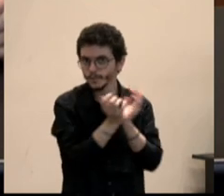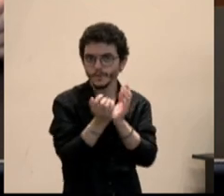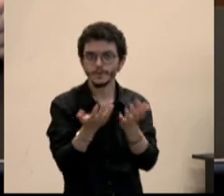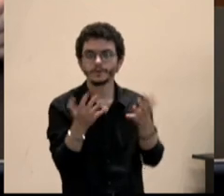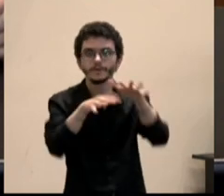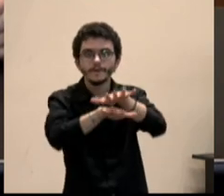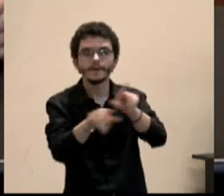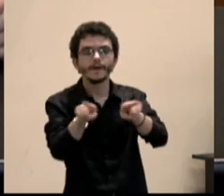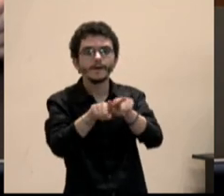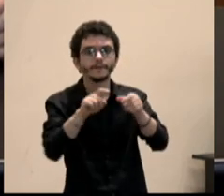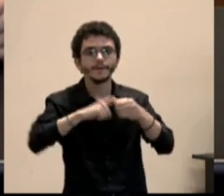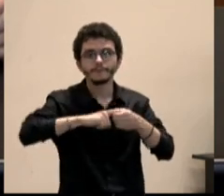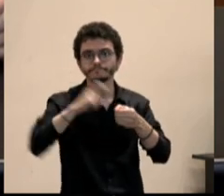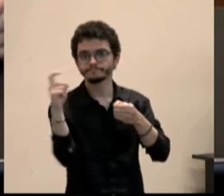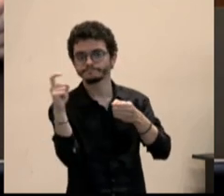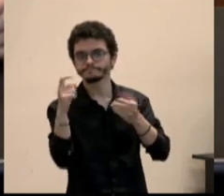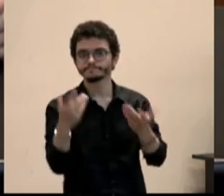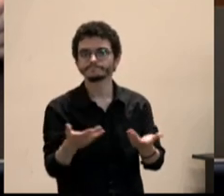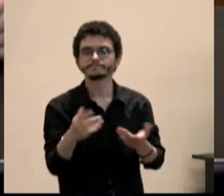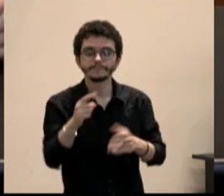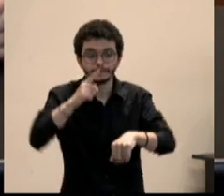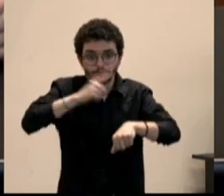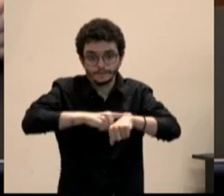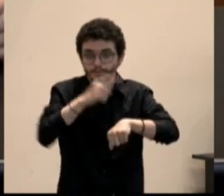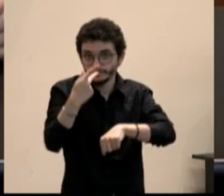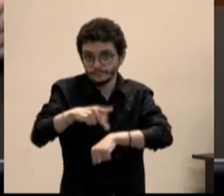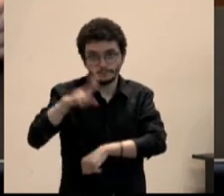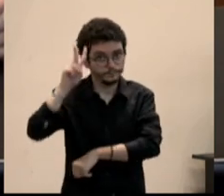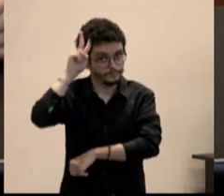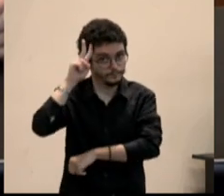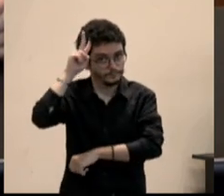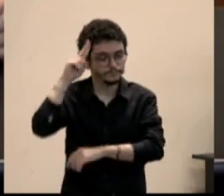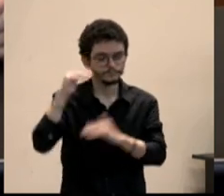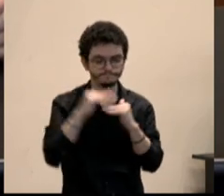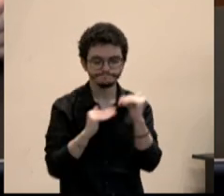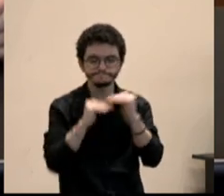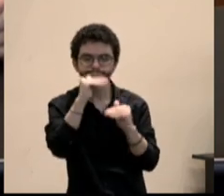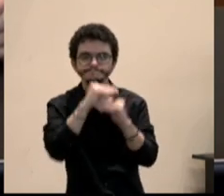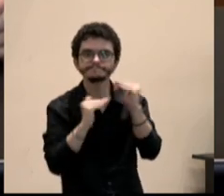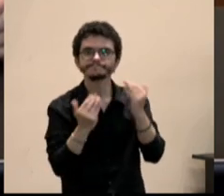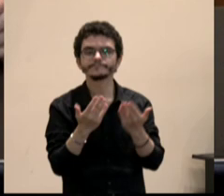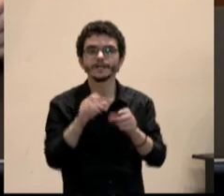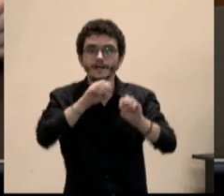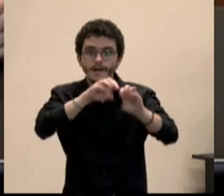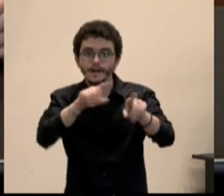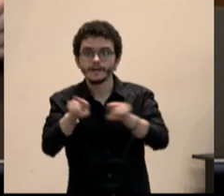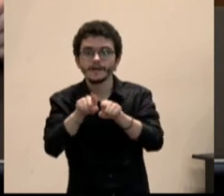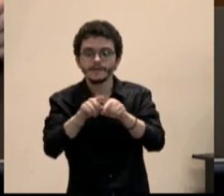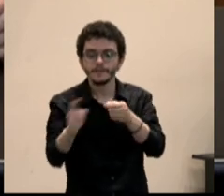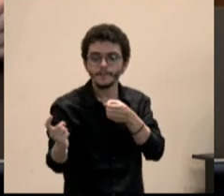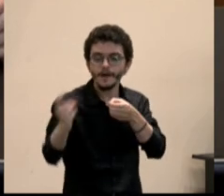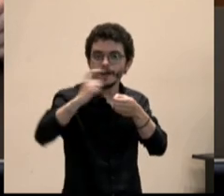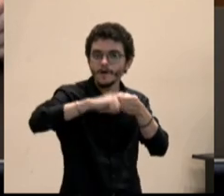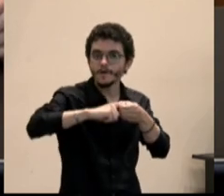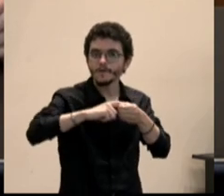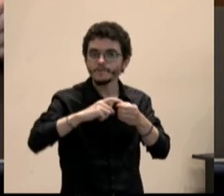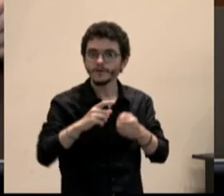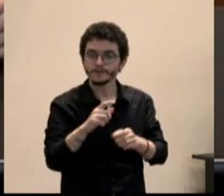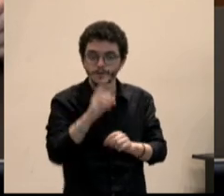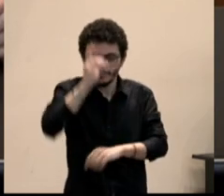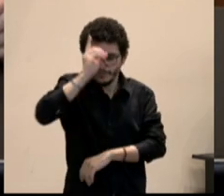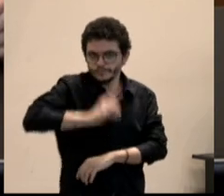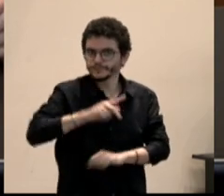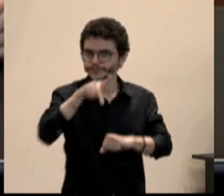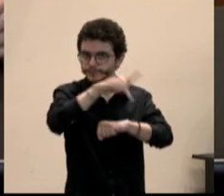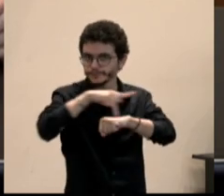e emancipatória. Neste momento histórico de reconstrução da educação e da retomada do Estado de Direito do país,